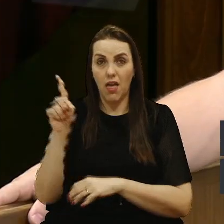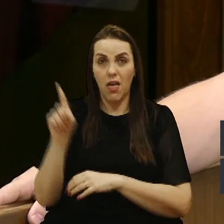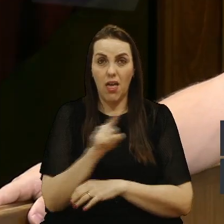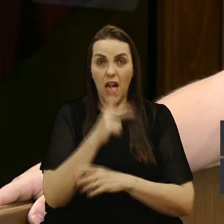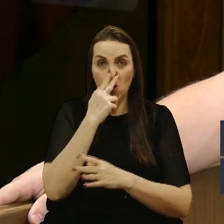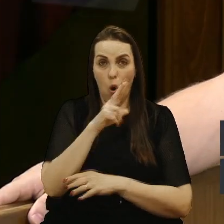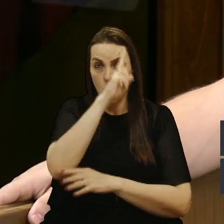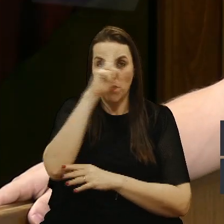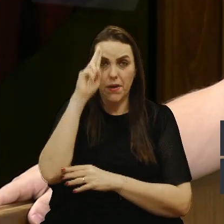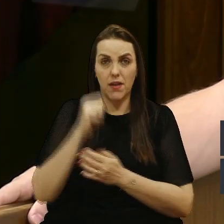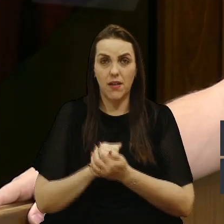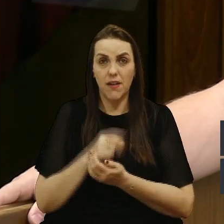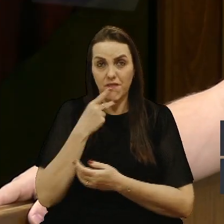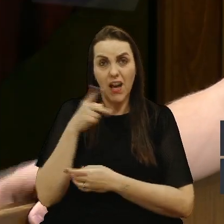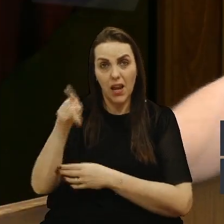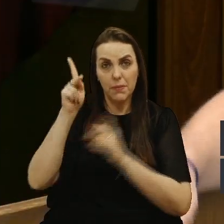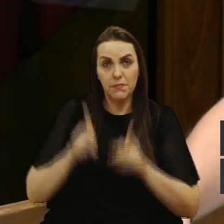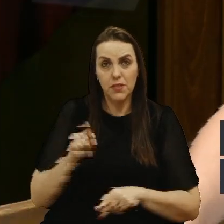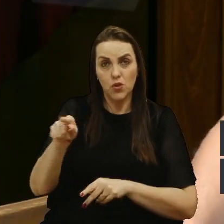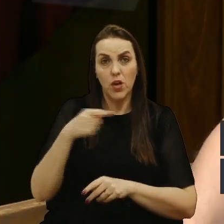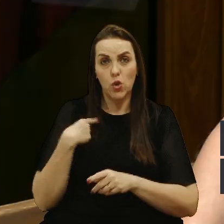saco.